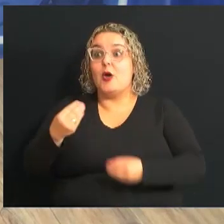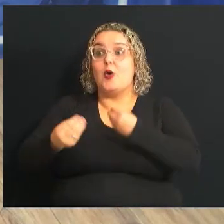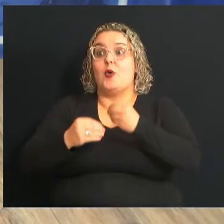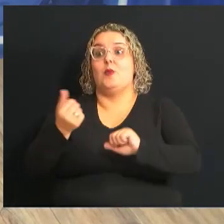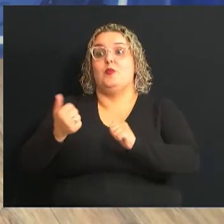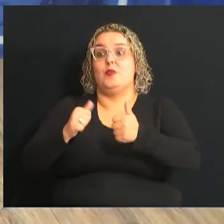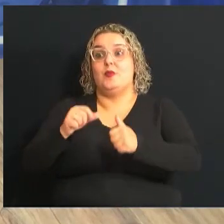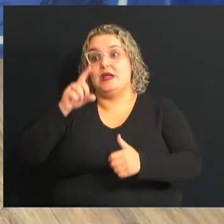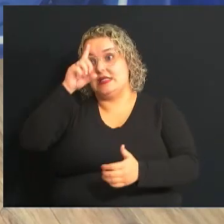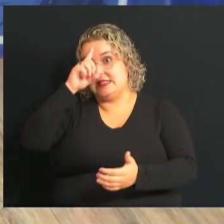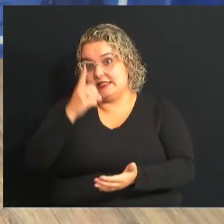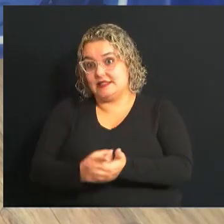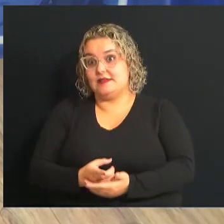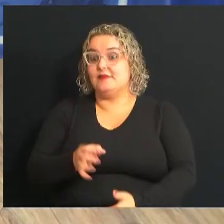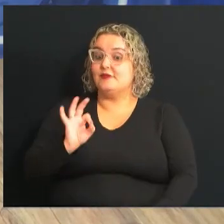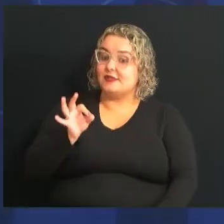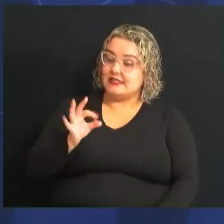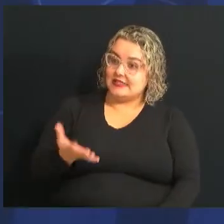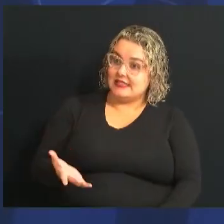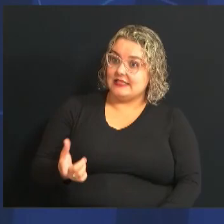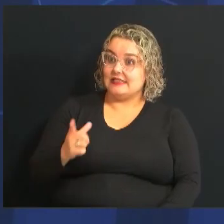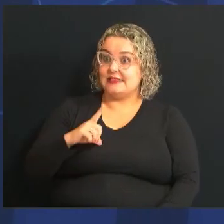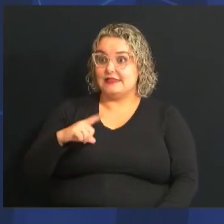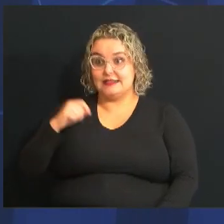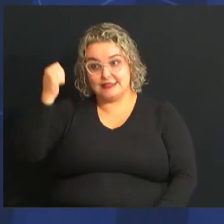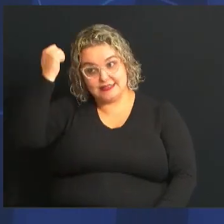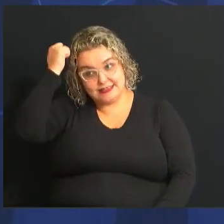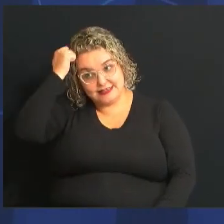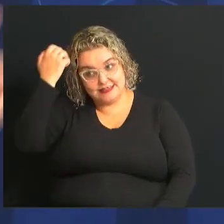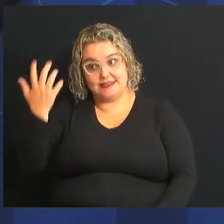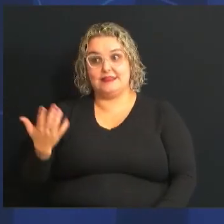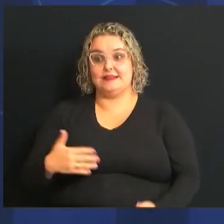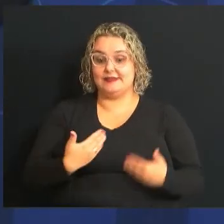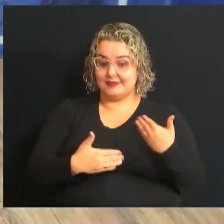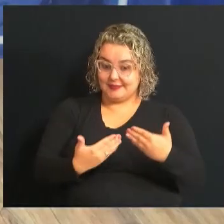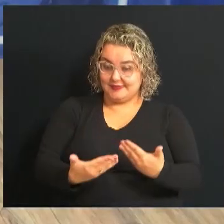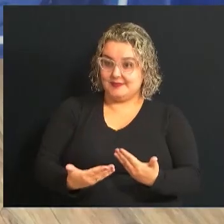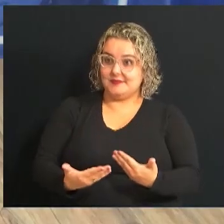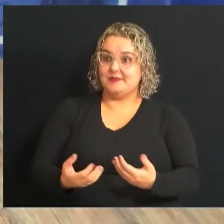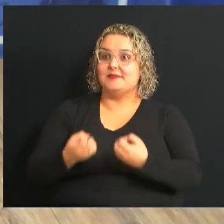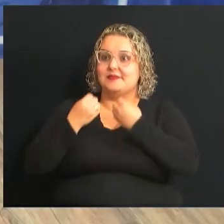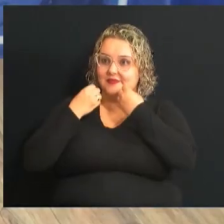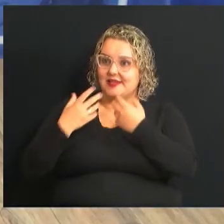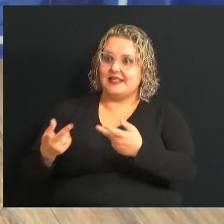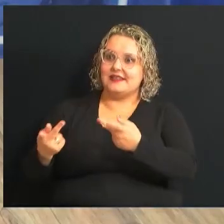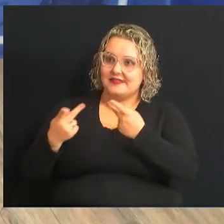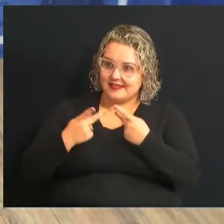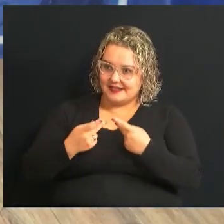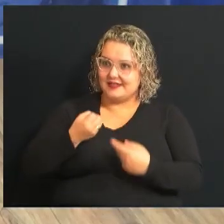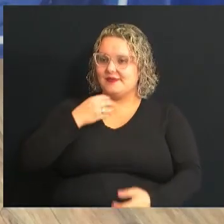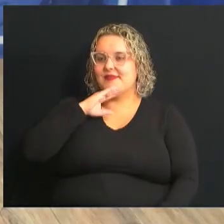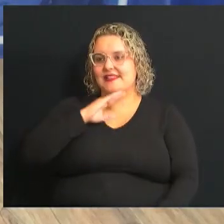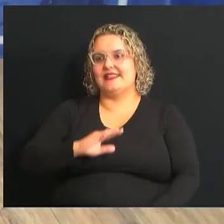decisão? Foi acertada? Tem arrependimentos no meio do caminho? Seja bem-vinda e boa